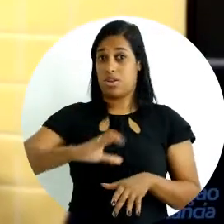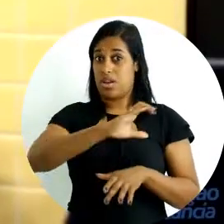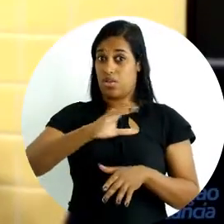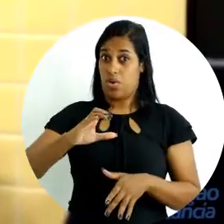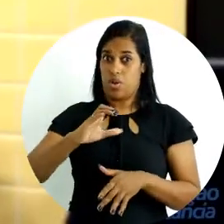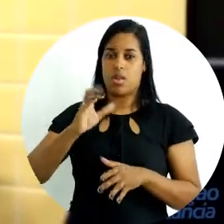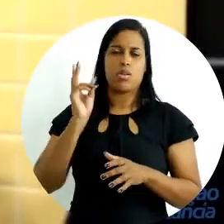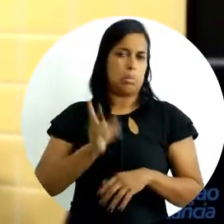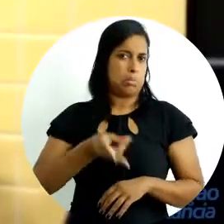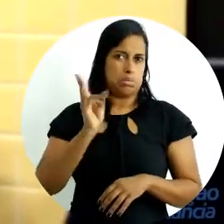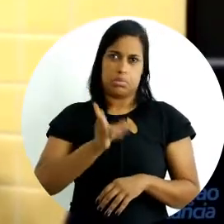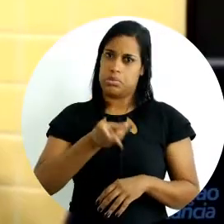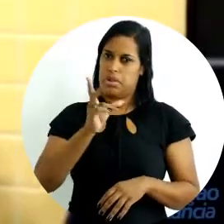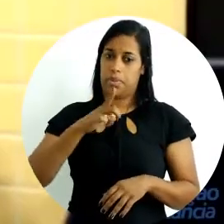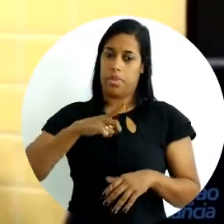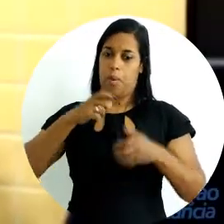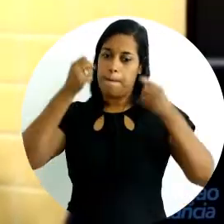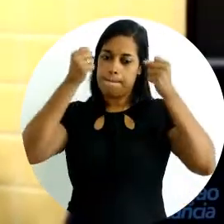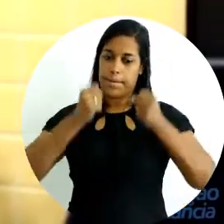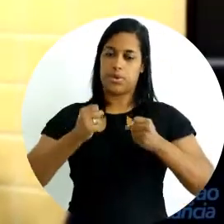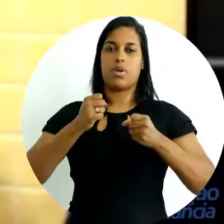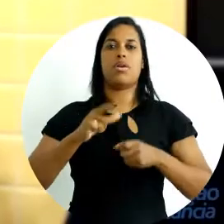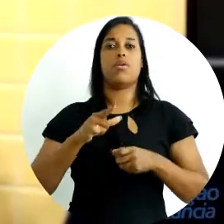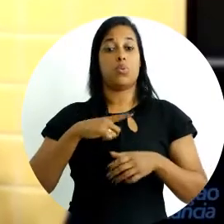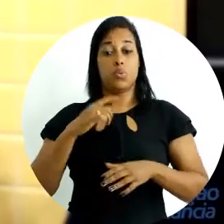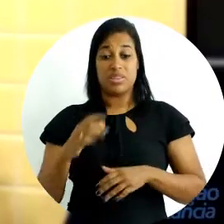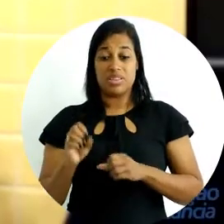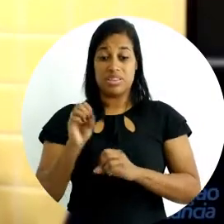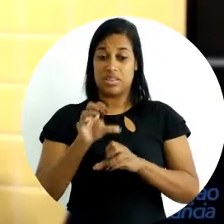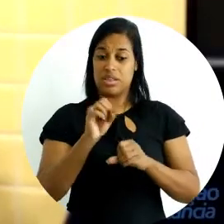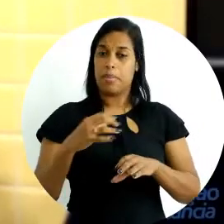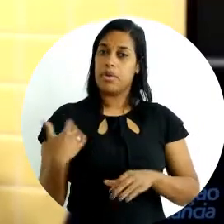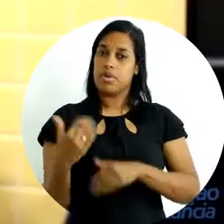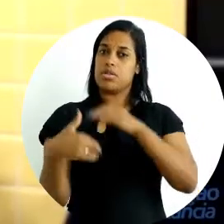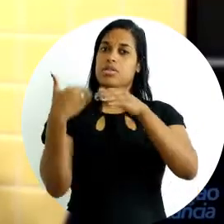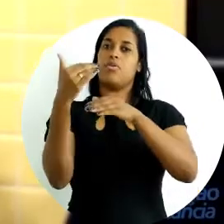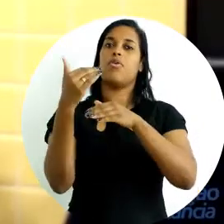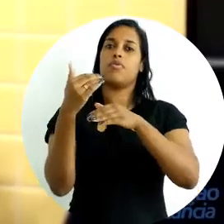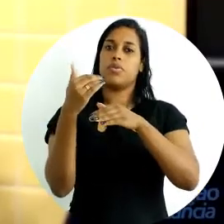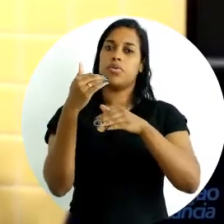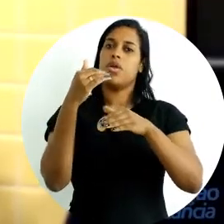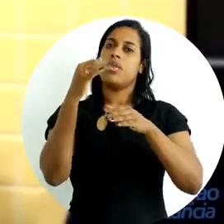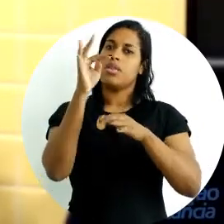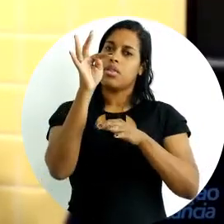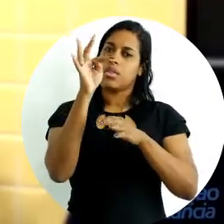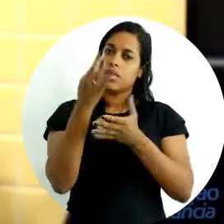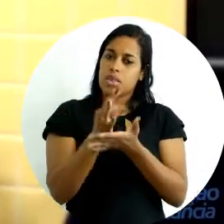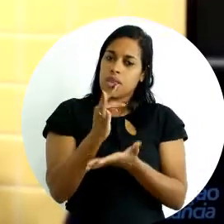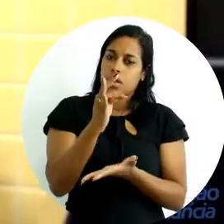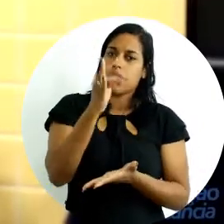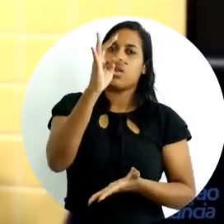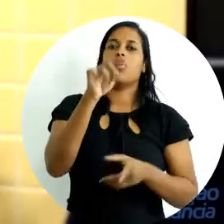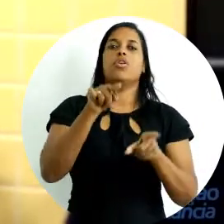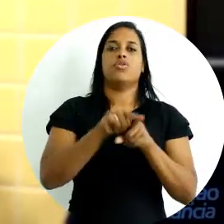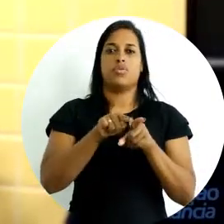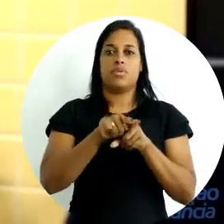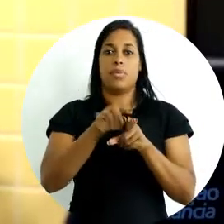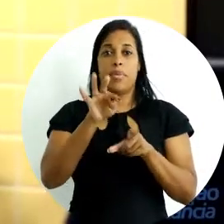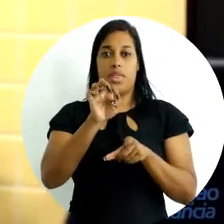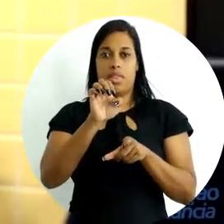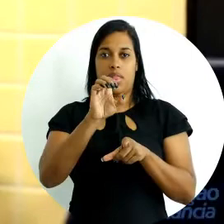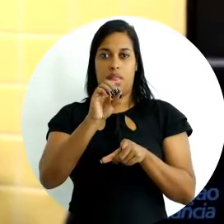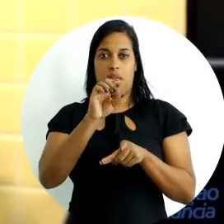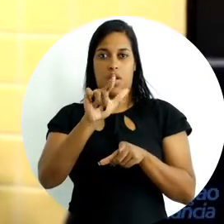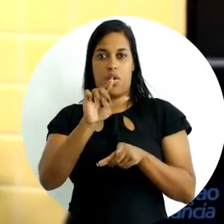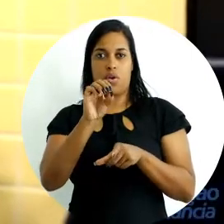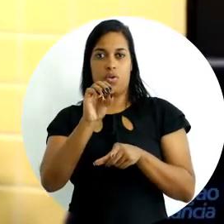o poder jesuítico, o ensinamento desenvolvido por eles era basicamente teológico.